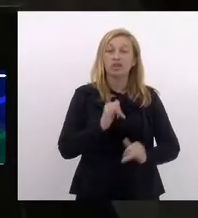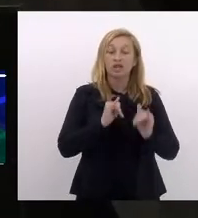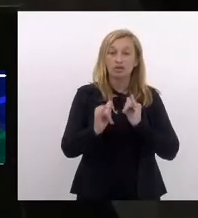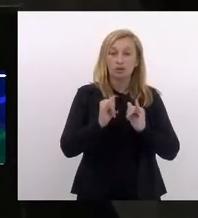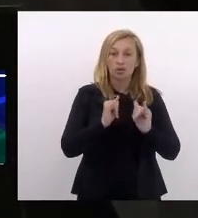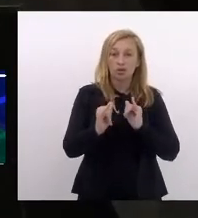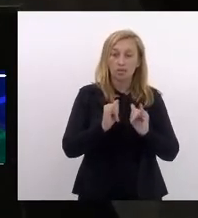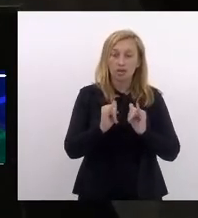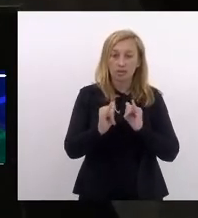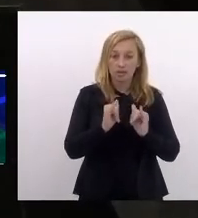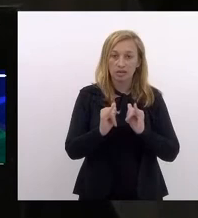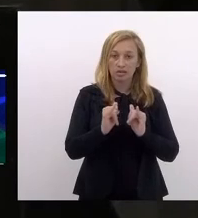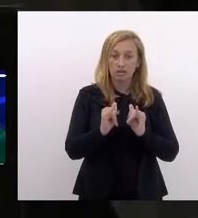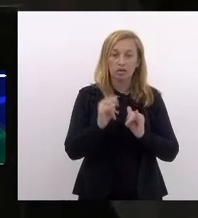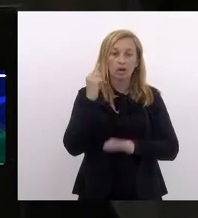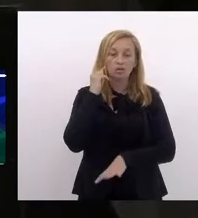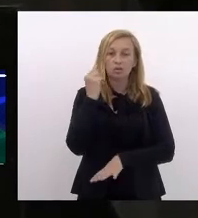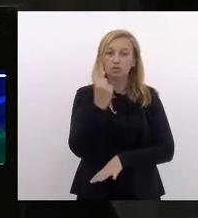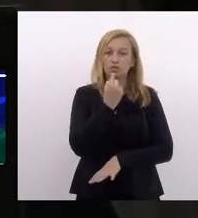que leva a nossa voz